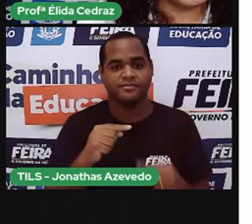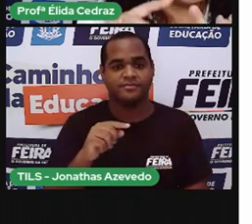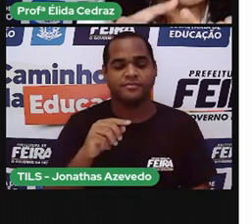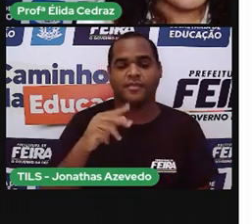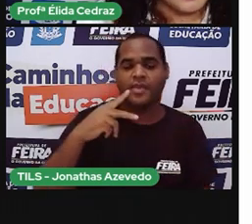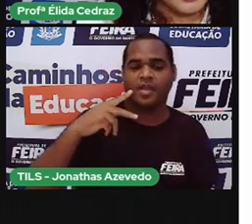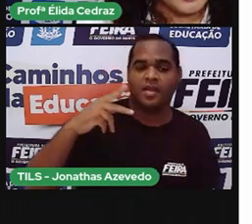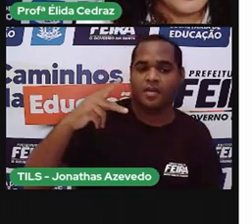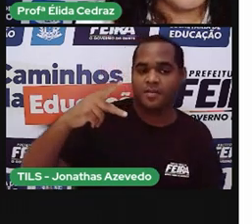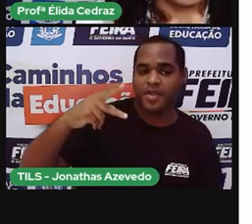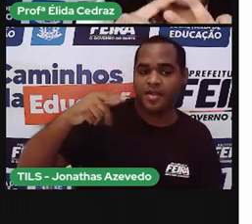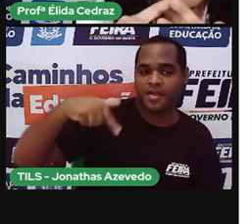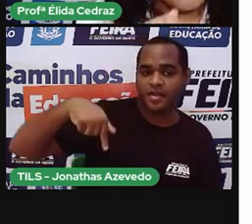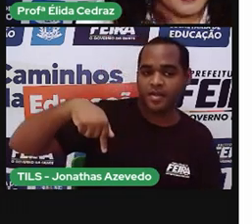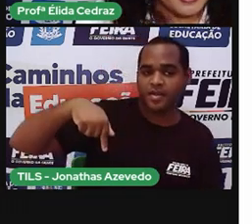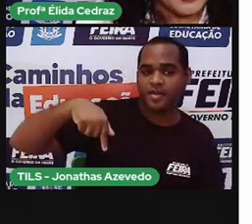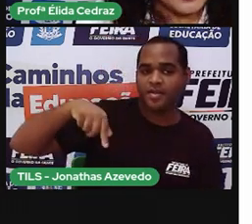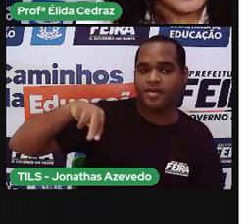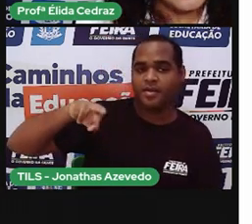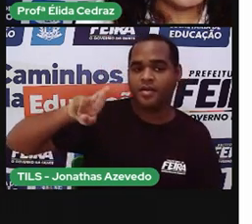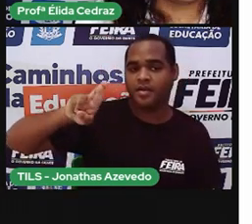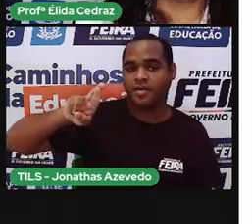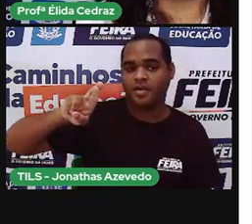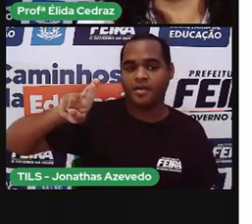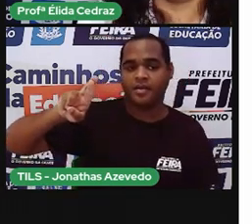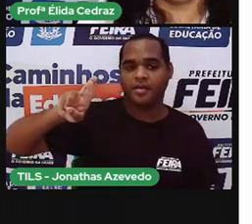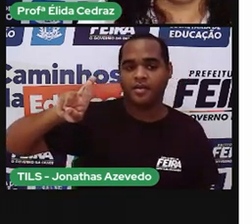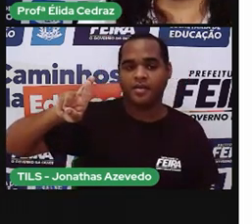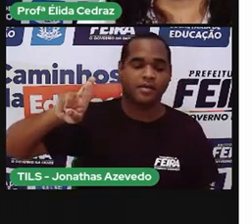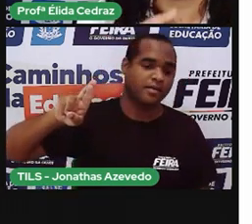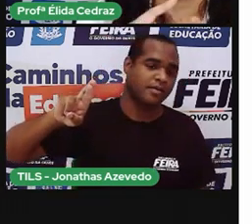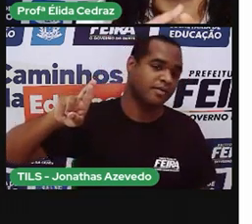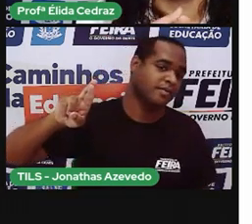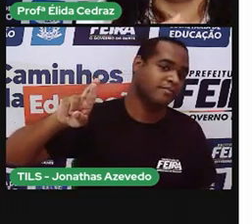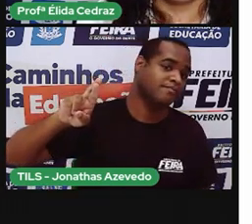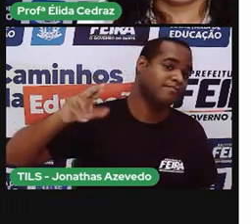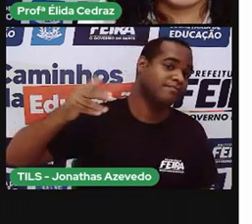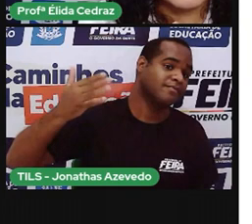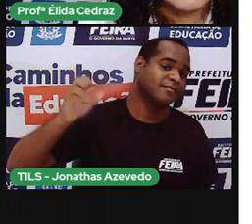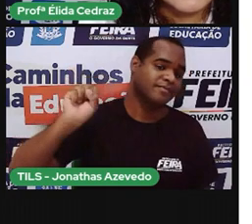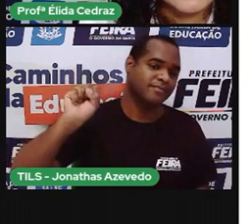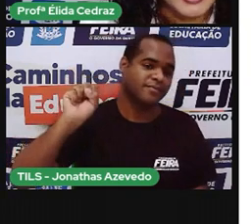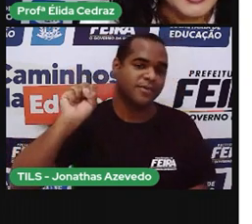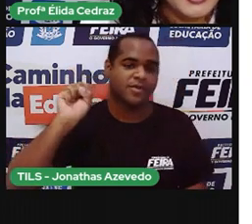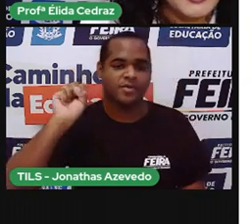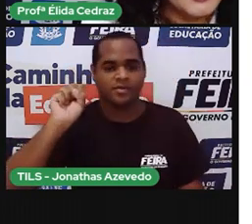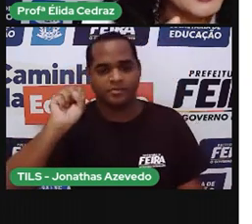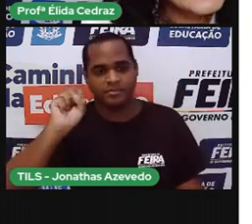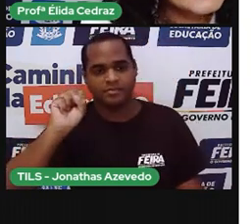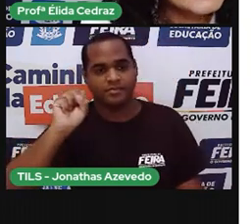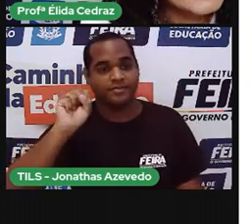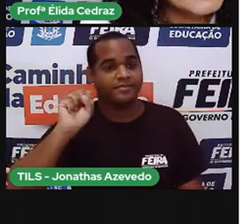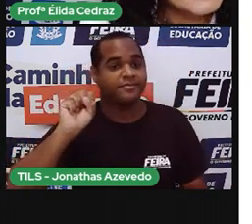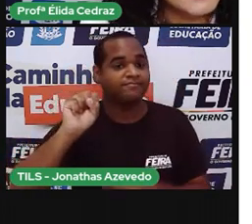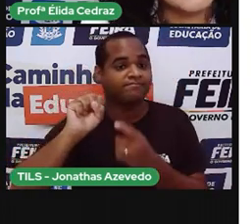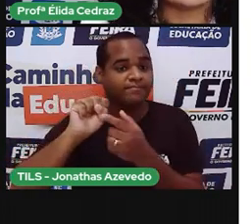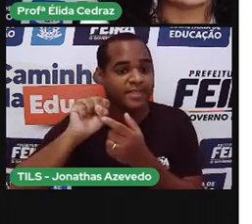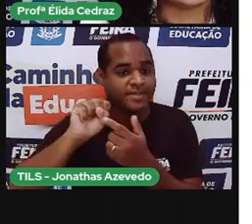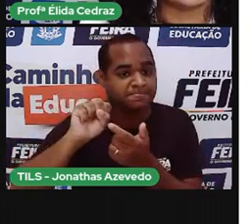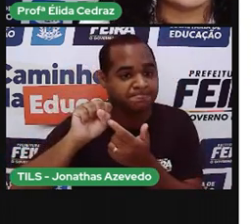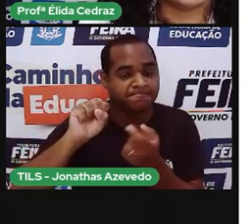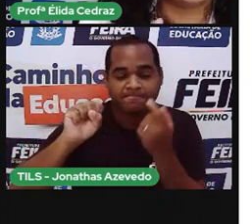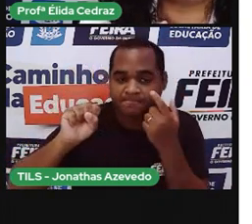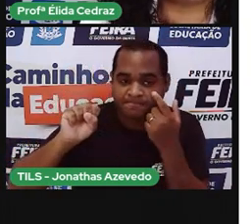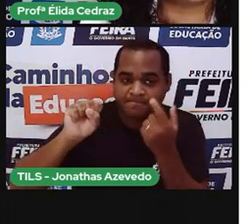P, Q, R. E agora a letra S. Ah, S.